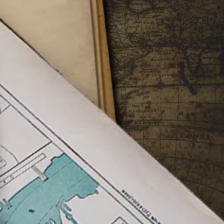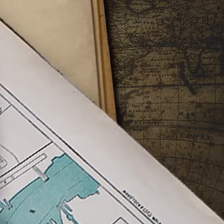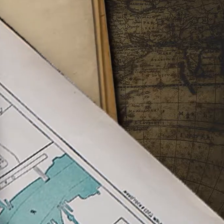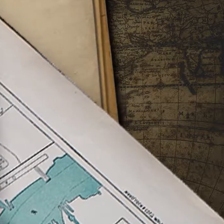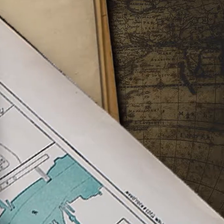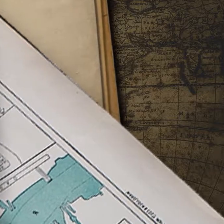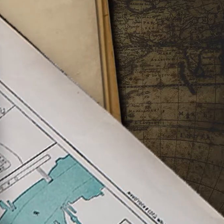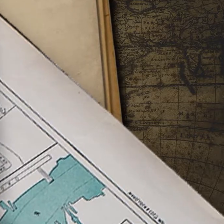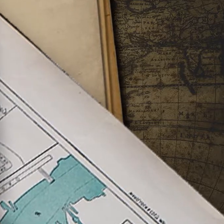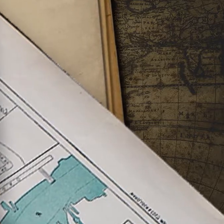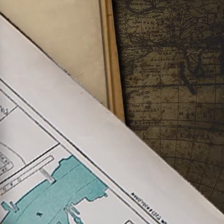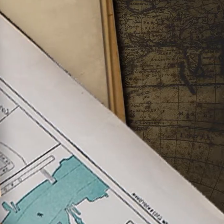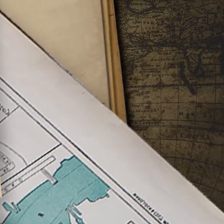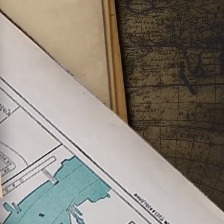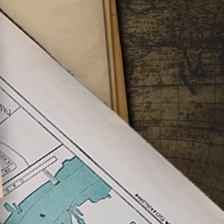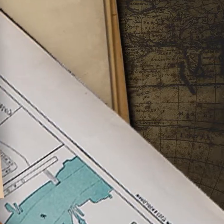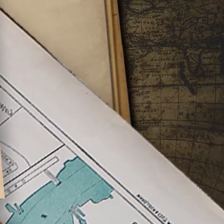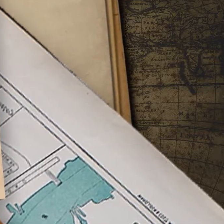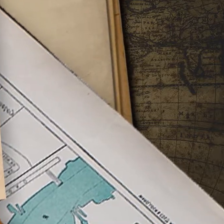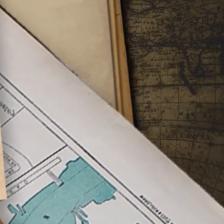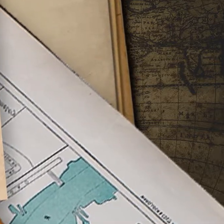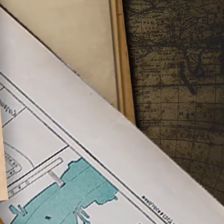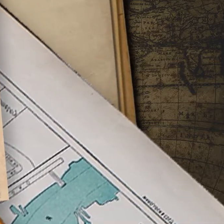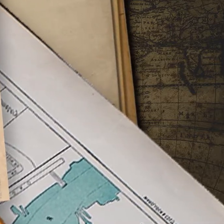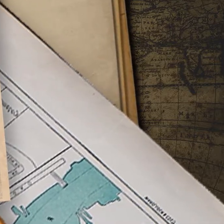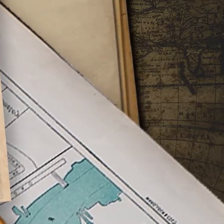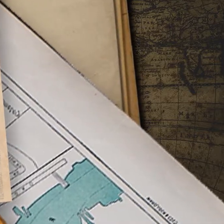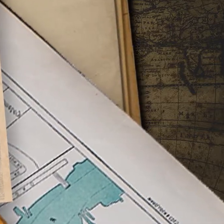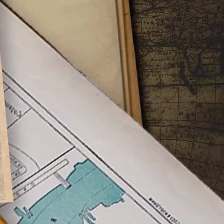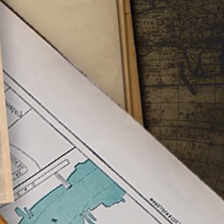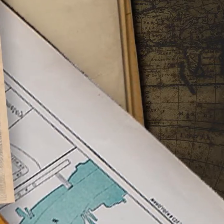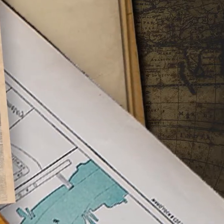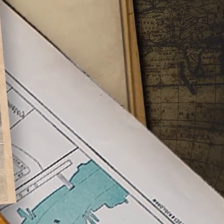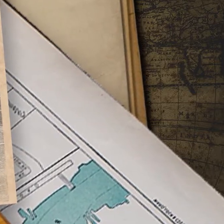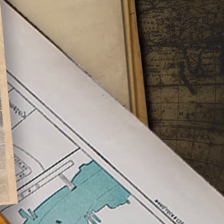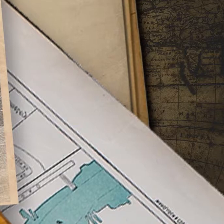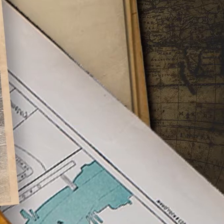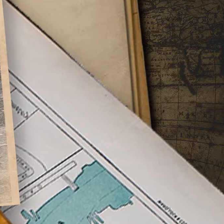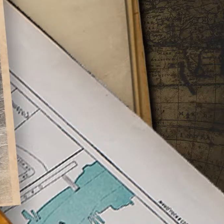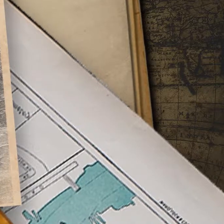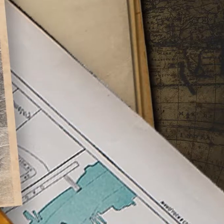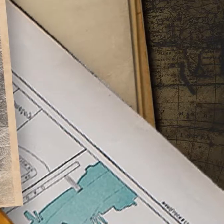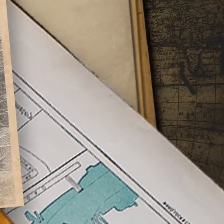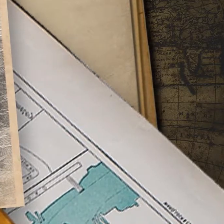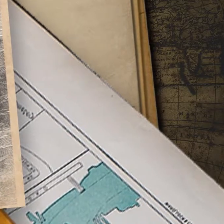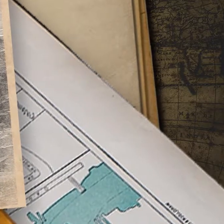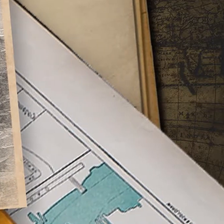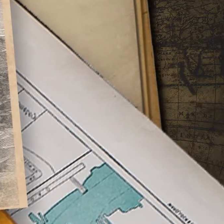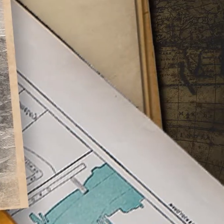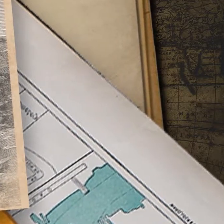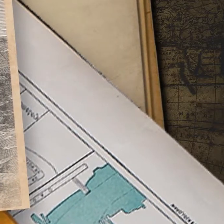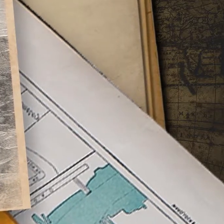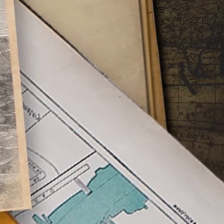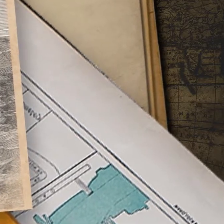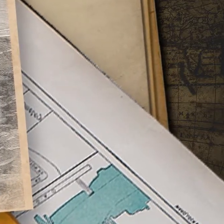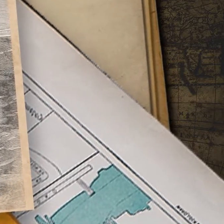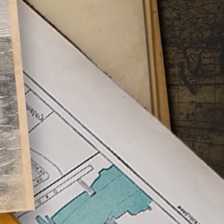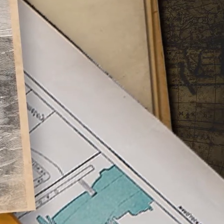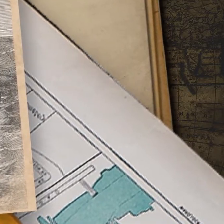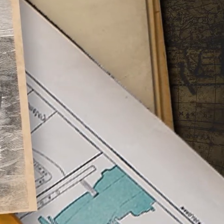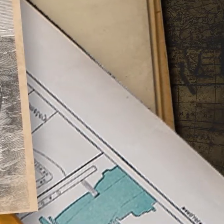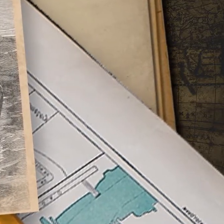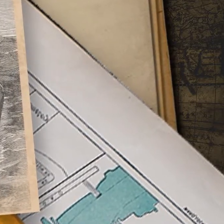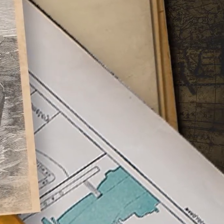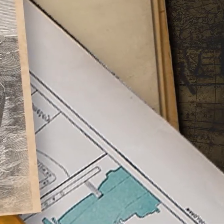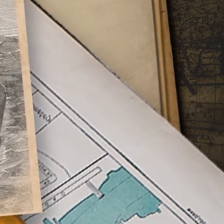cabelos presos. Mantém uma das mãos no colo e está levemente inclinada para a beirada, olhando para o mar. Sobre ela está